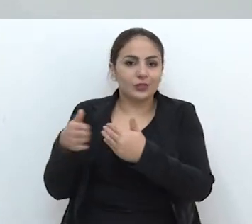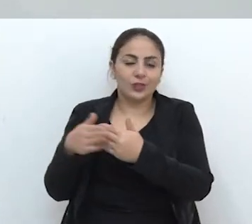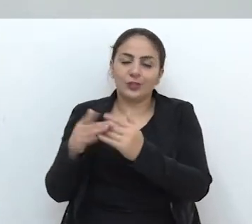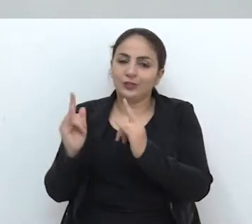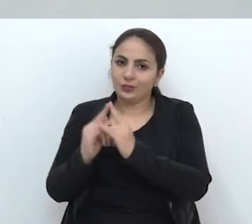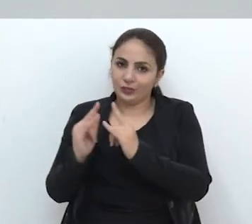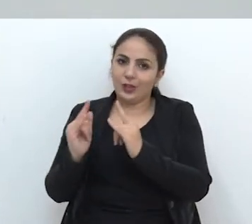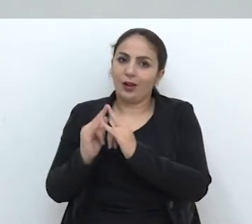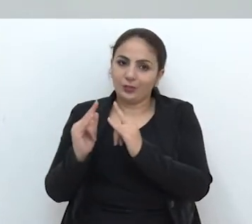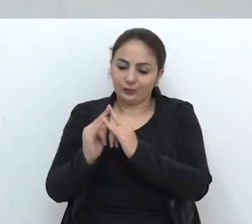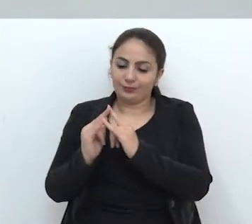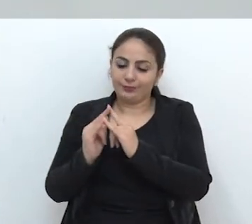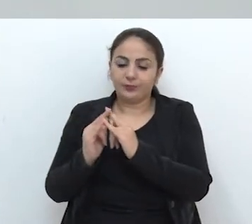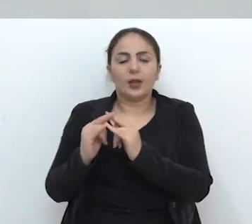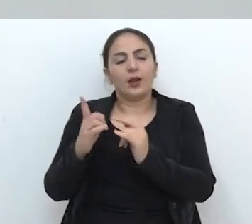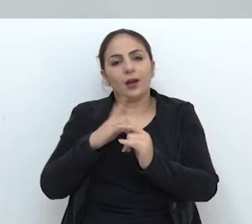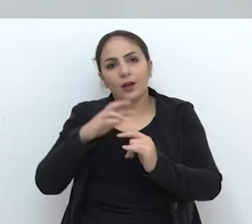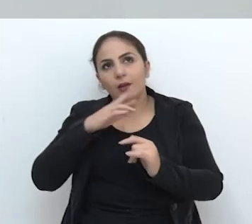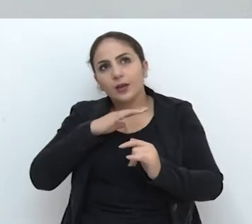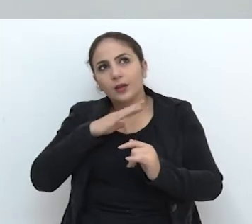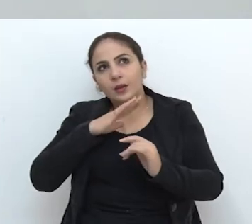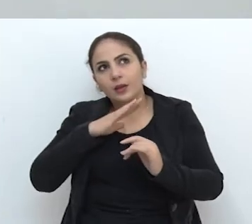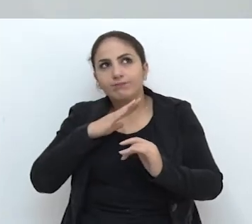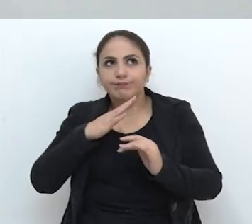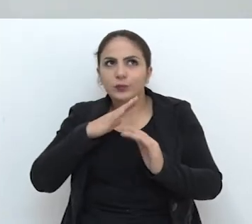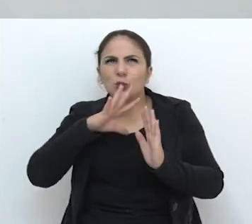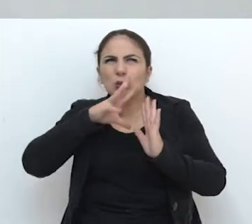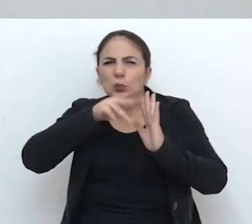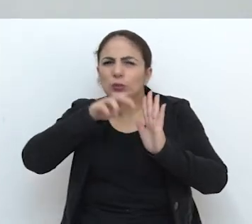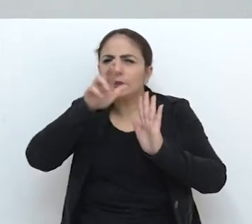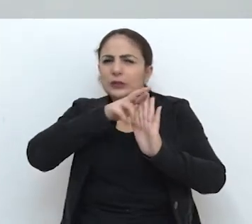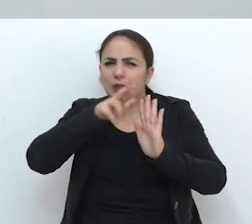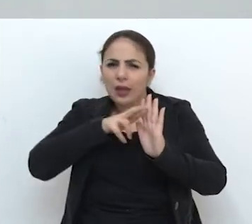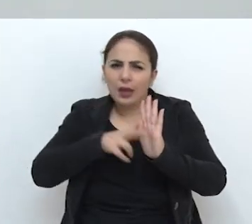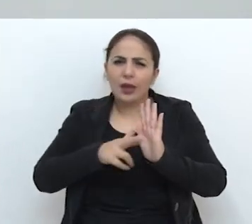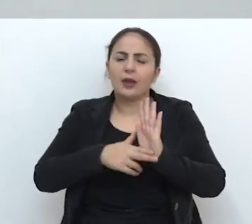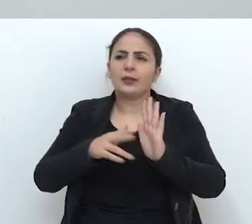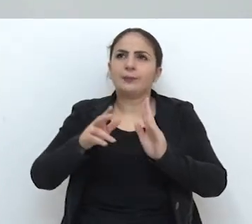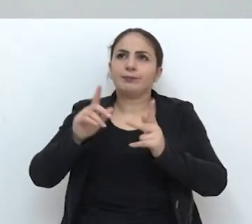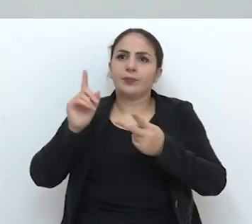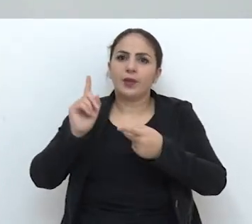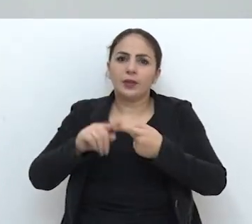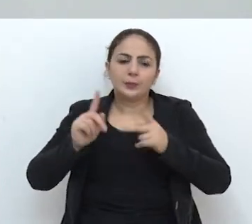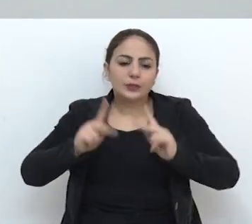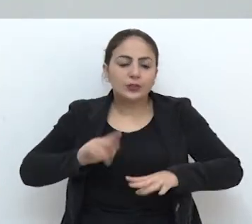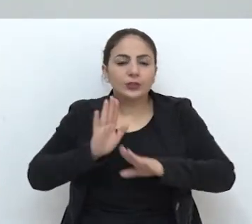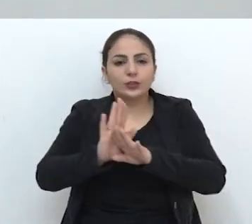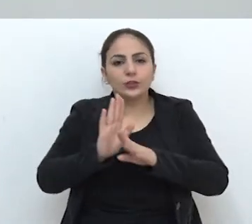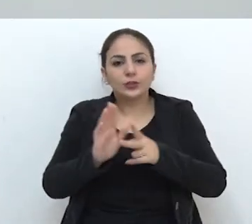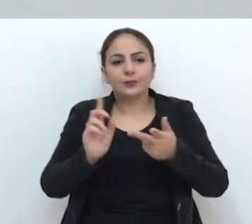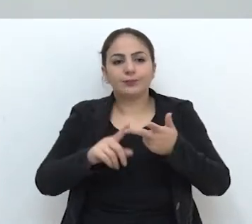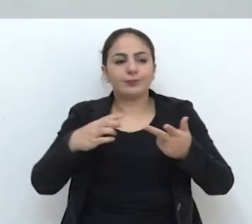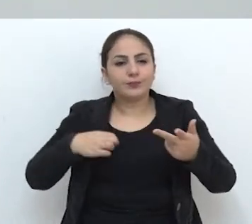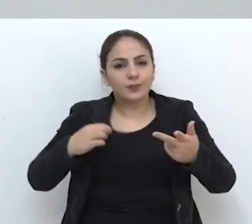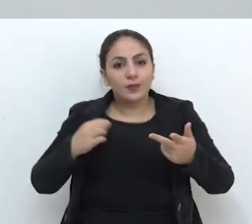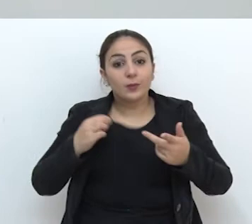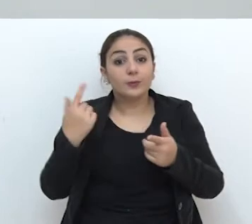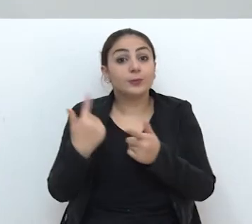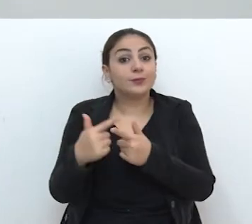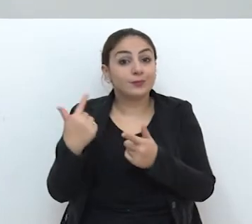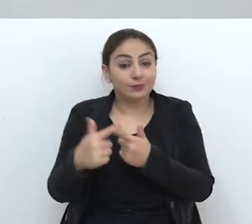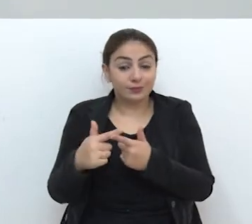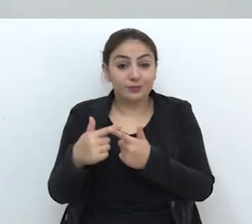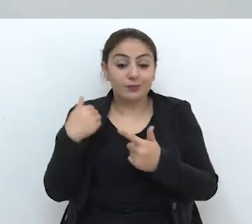de todos os componentes do CAPA, dos colaboradores, dos voluntários,